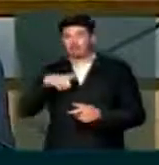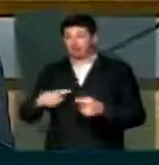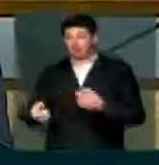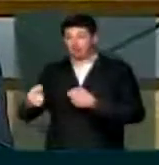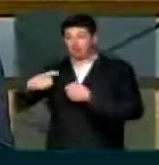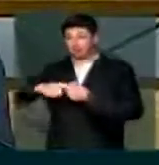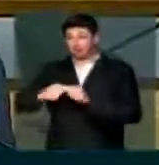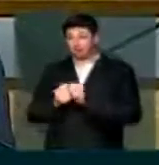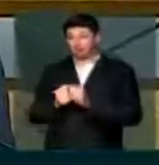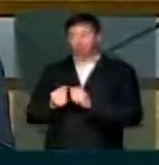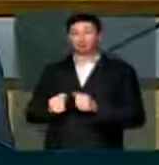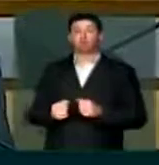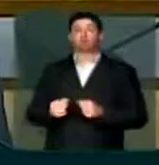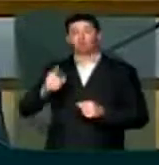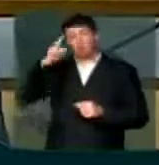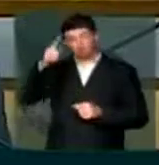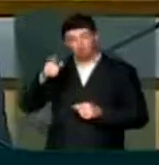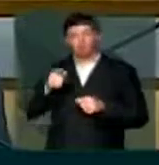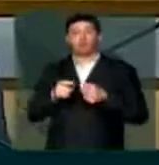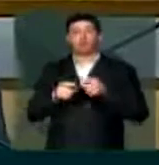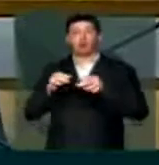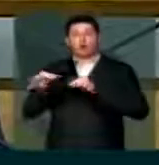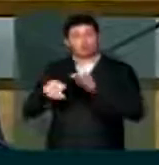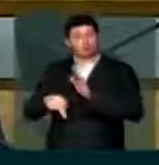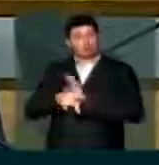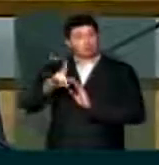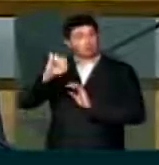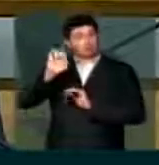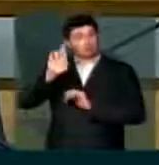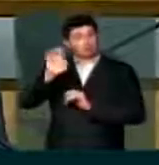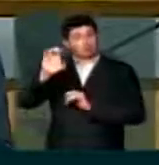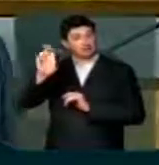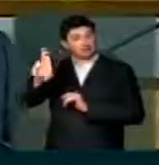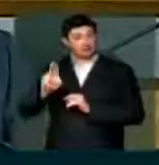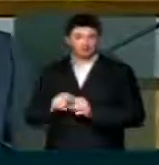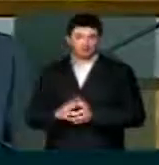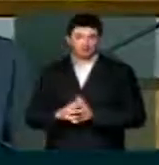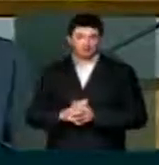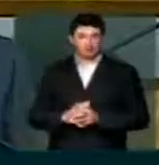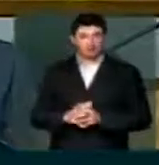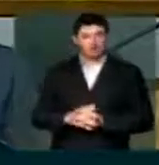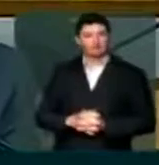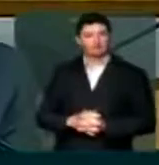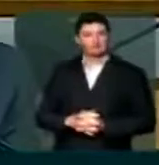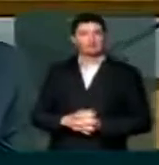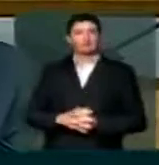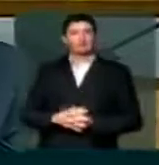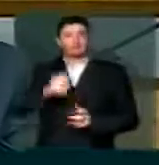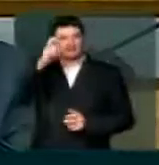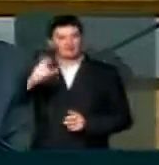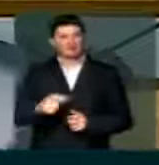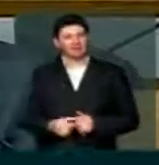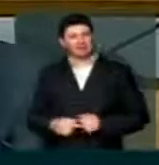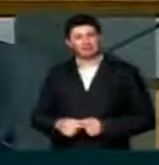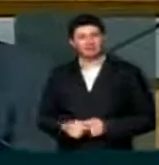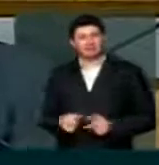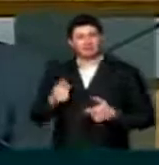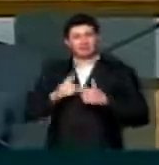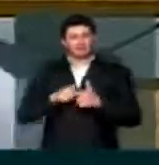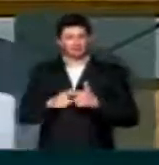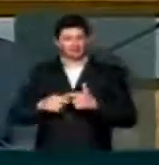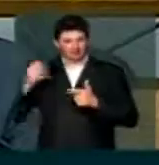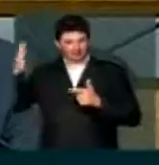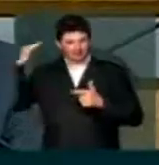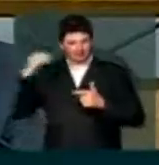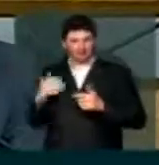sobre comando e supervisão de José Dirceu. E o que é mais interessante ainda na linha do